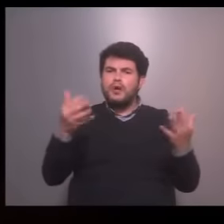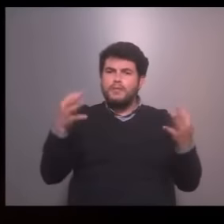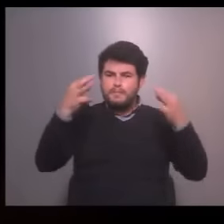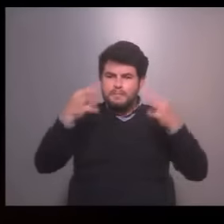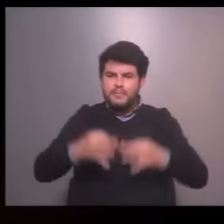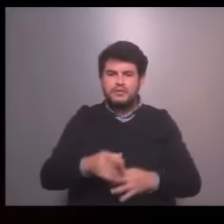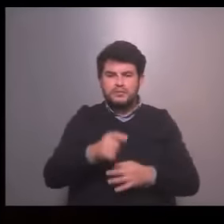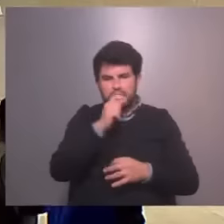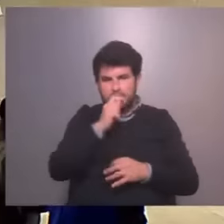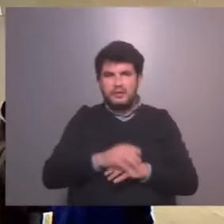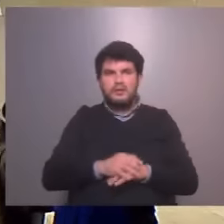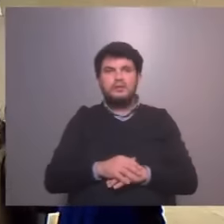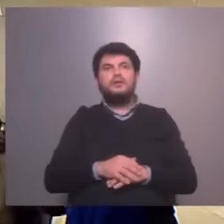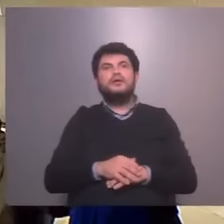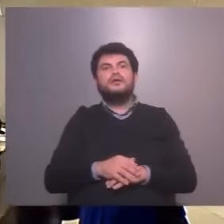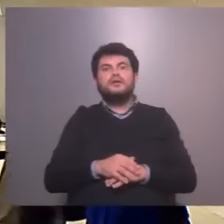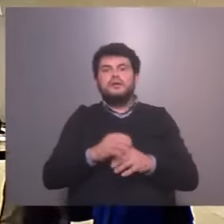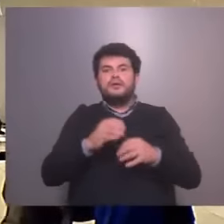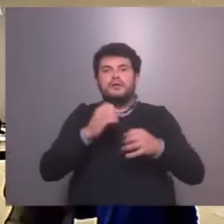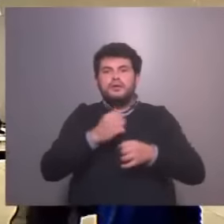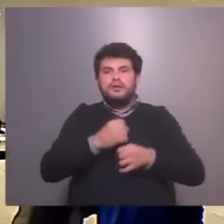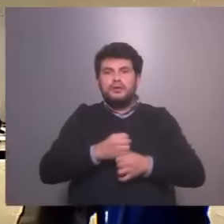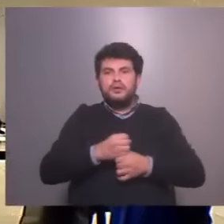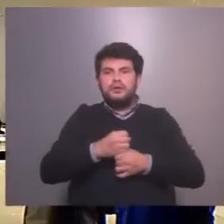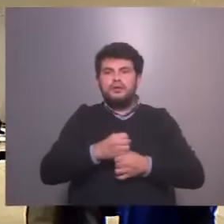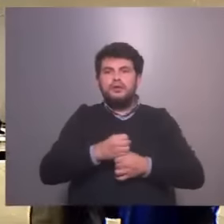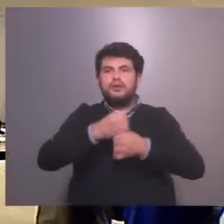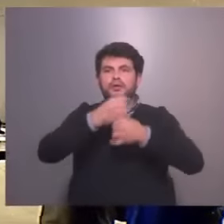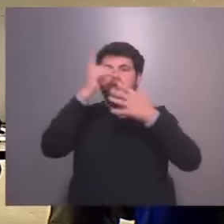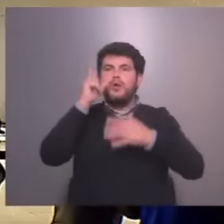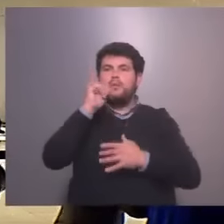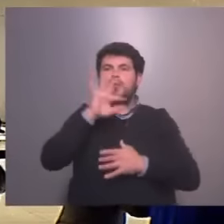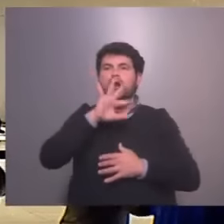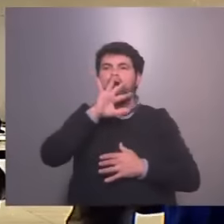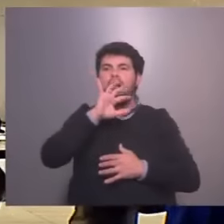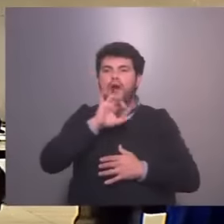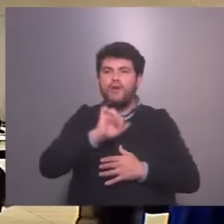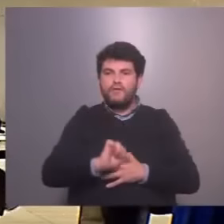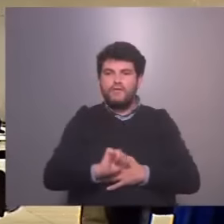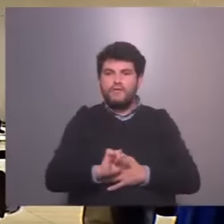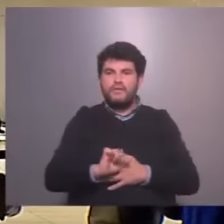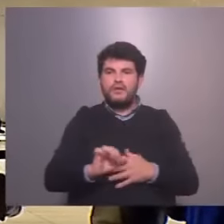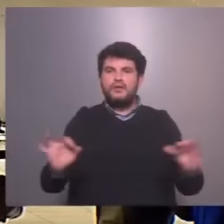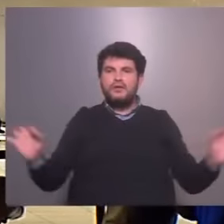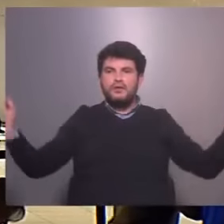Mãe de Deus, rogai por nós, pecadores, agora e na hora da nossa morte.